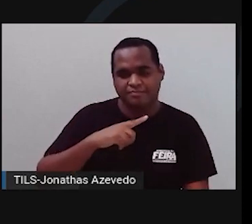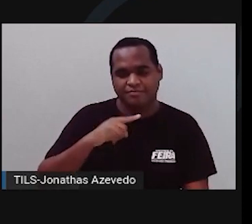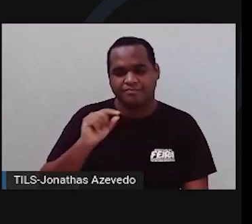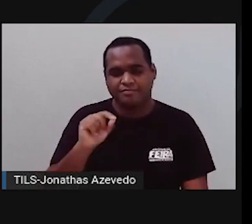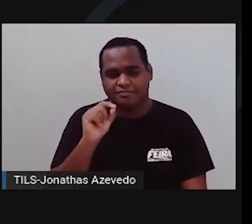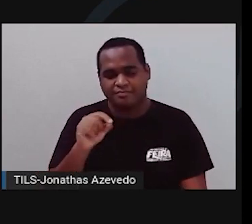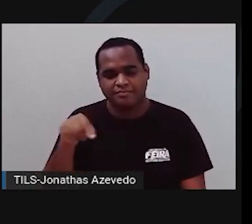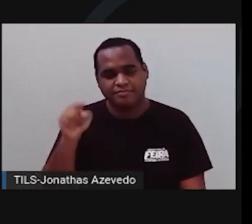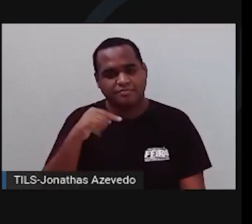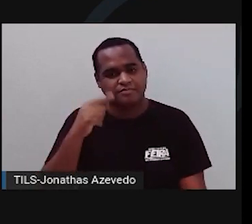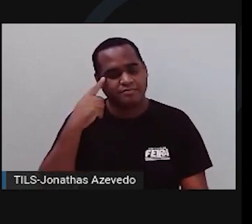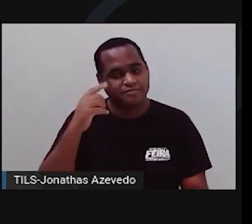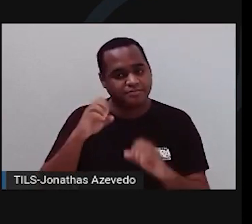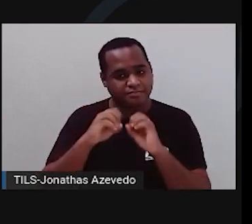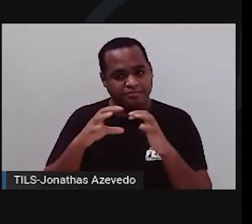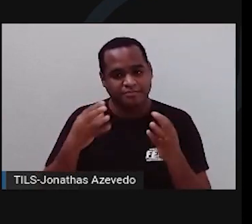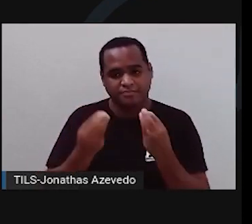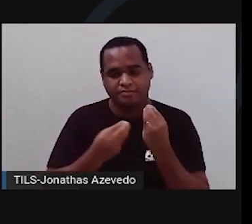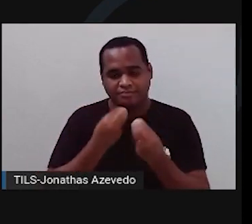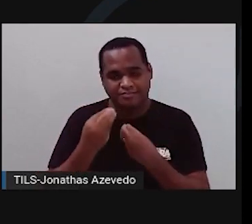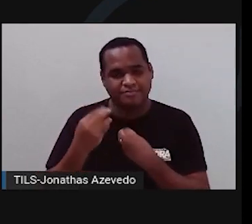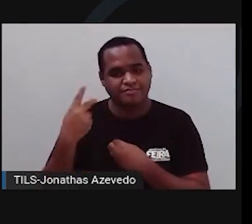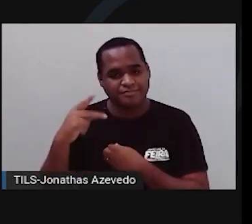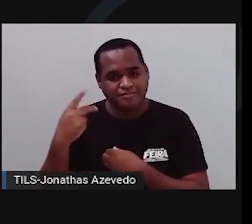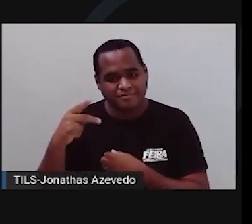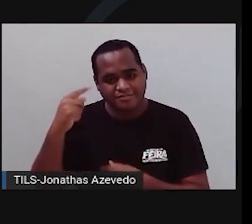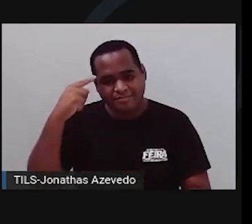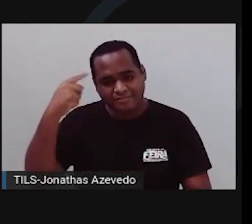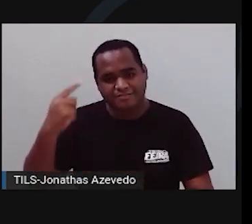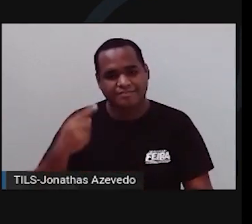de temperatura e pH.